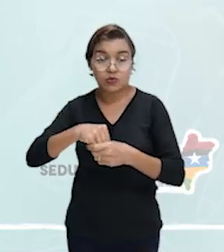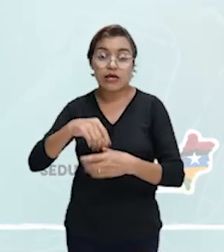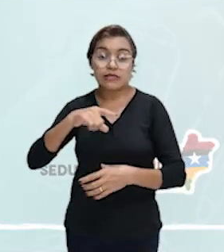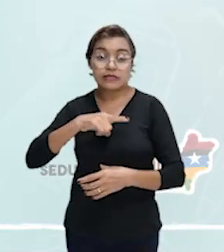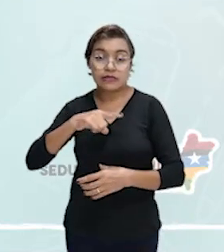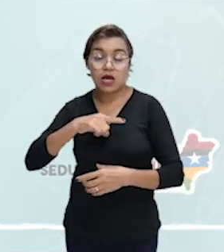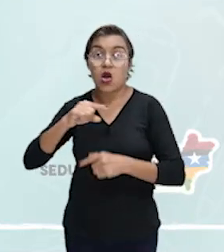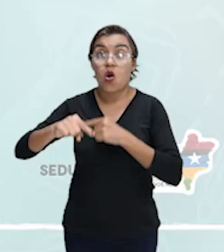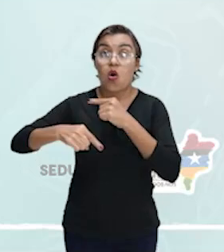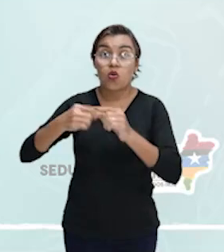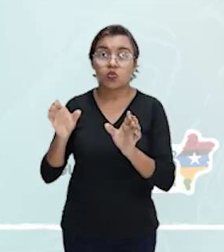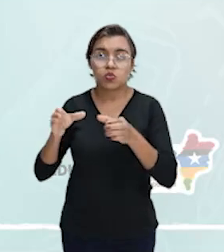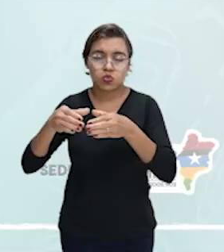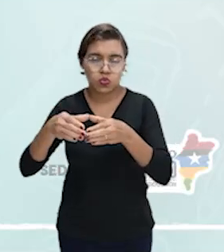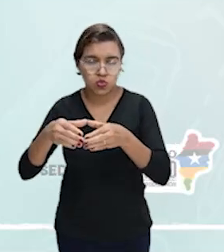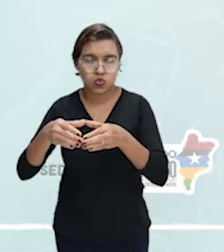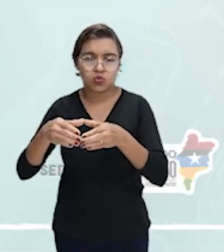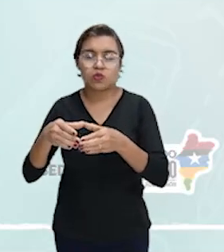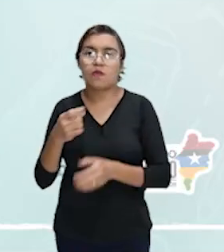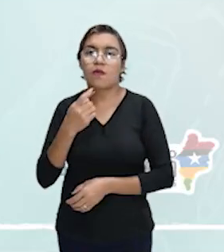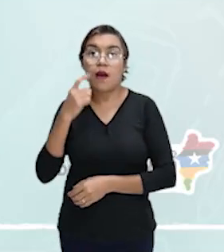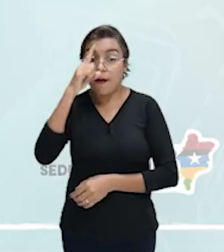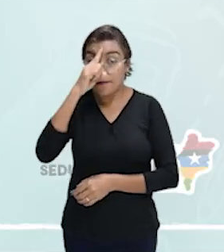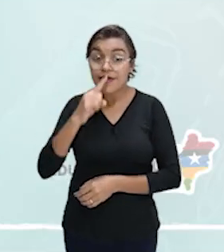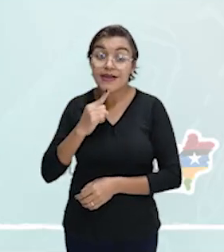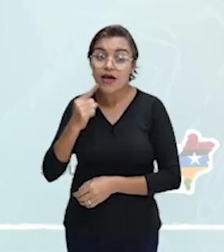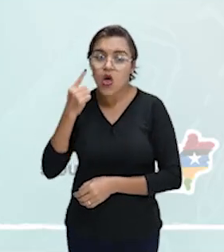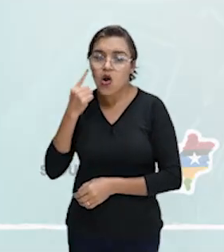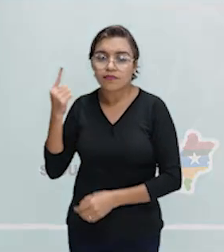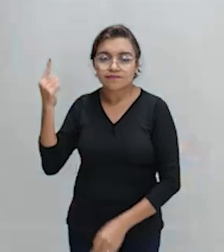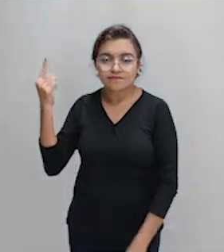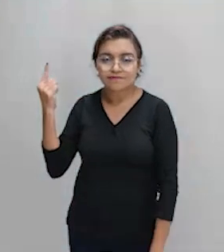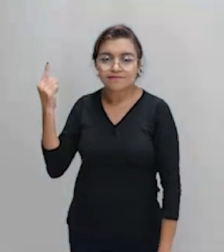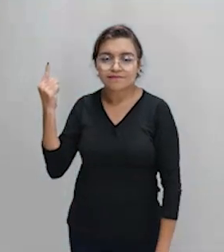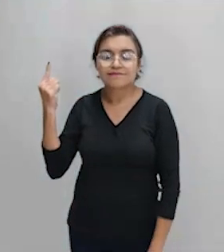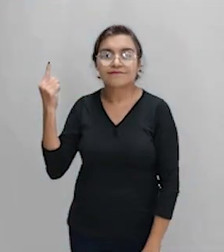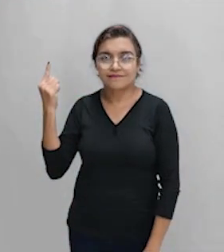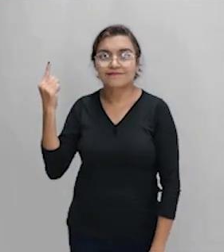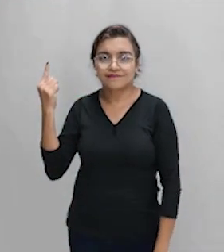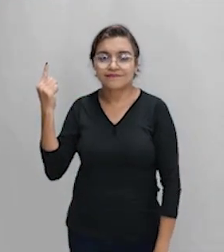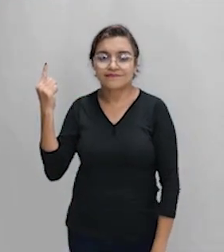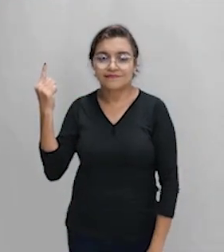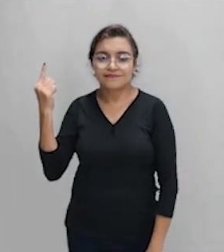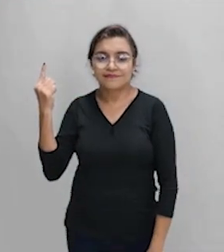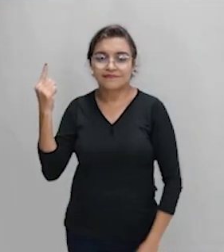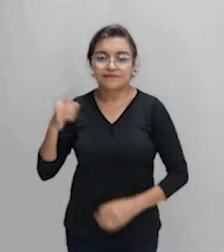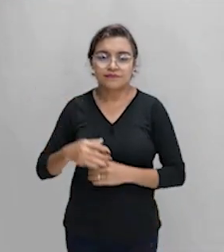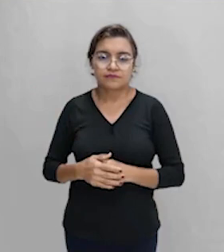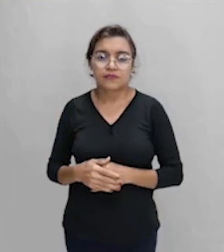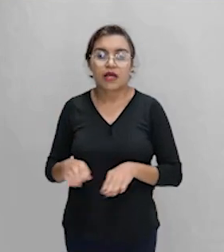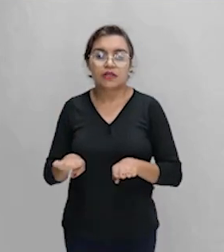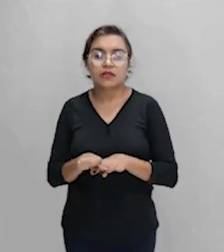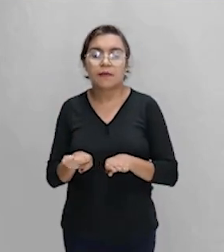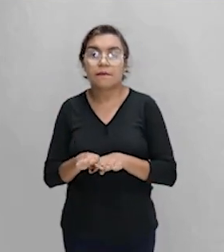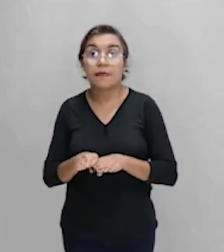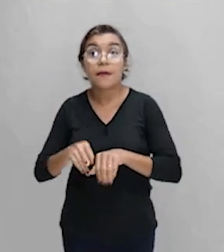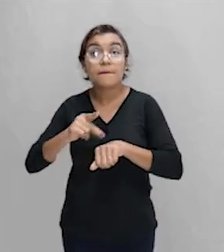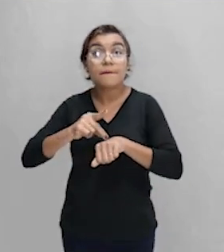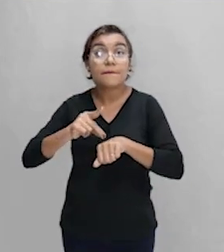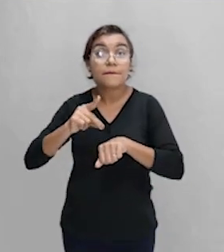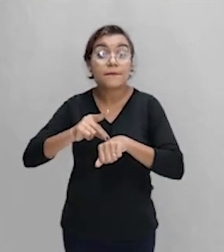temos outros conjuntos. Temos aqui o mesociclo, está dentro do conjunto do macrociclo. Dentro